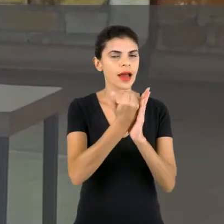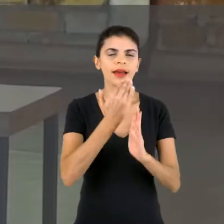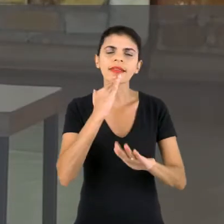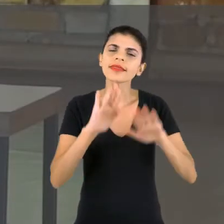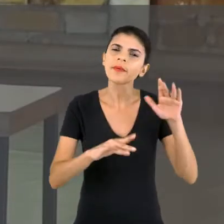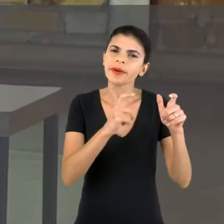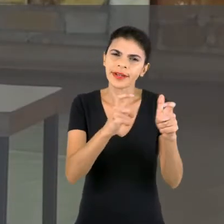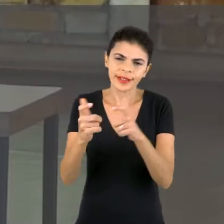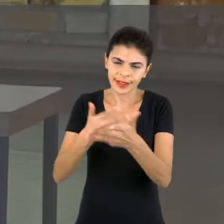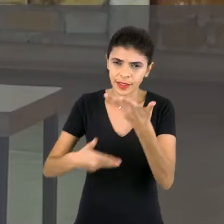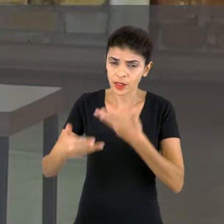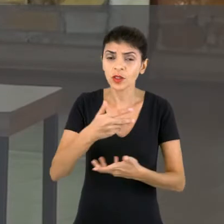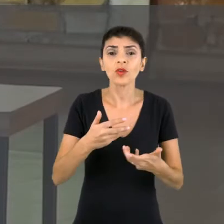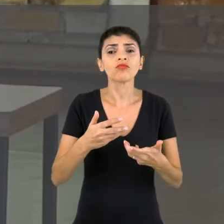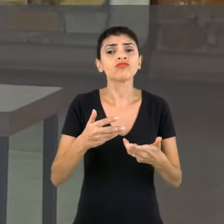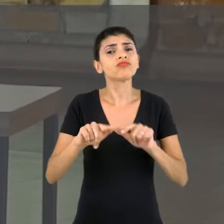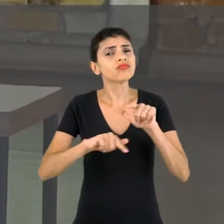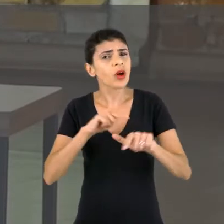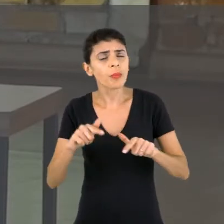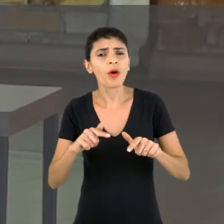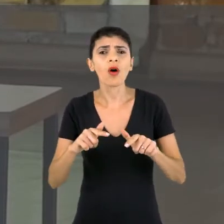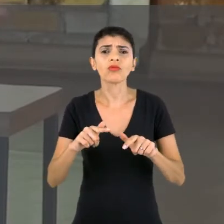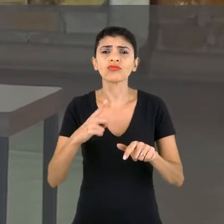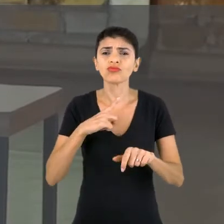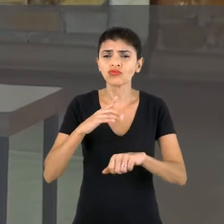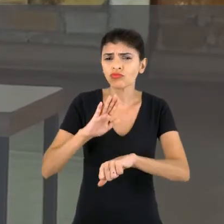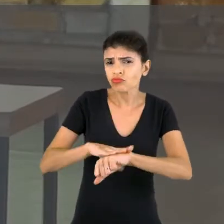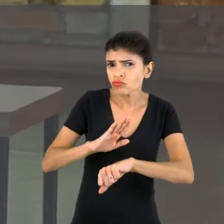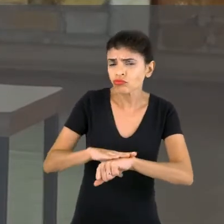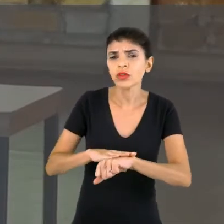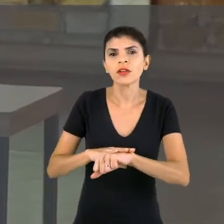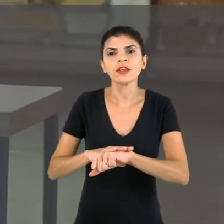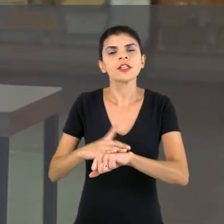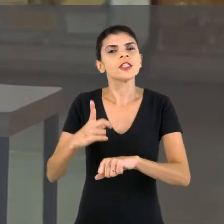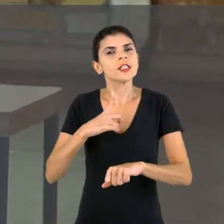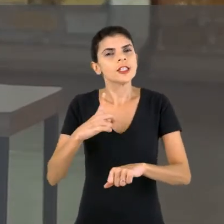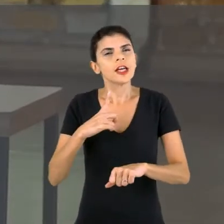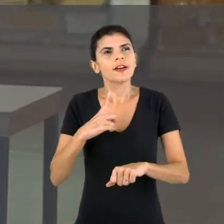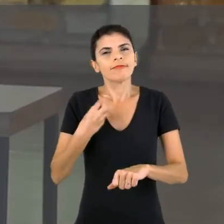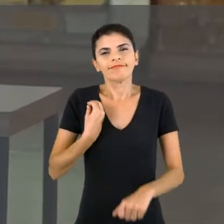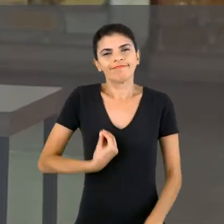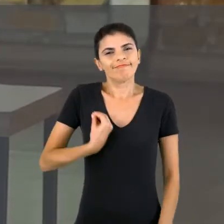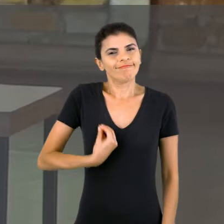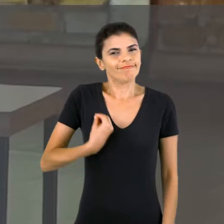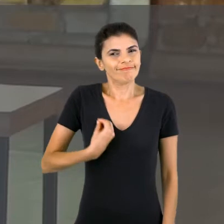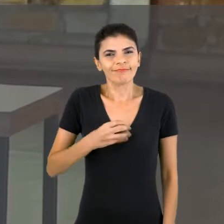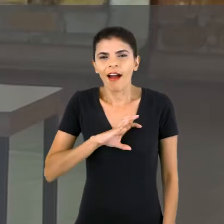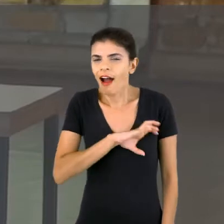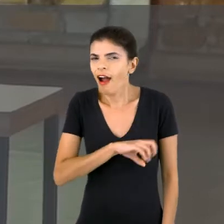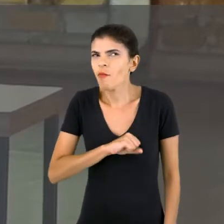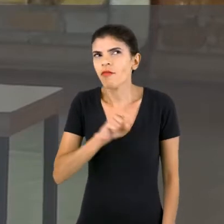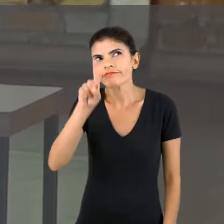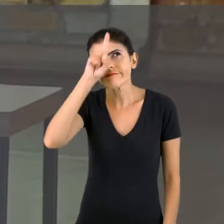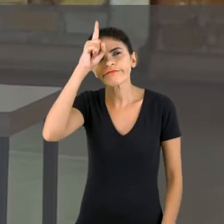dinâmica. Era um lugar que a gente fazia trabalhos pela contratação que a gente tinha feito, que a gente mantinha vivo o nosso amor